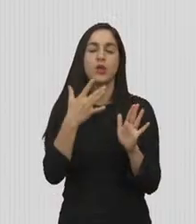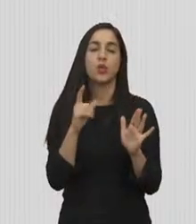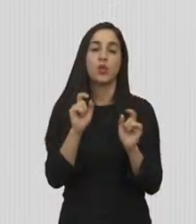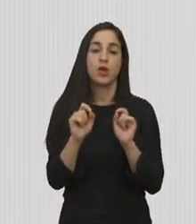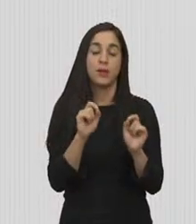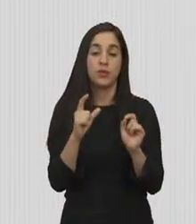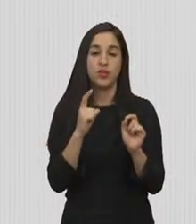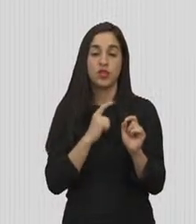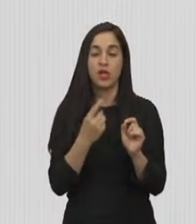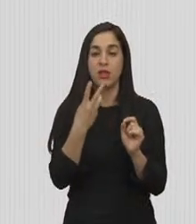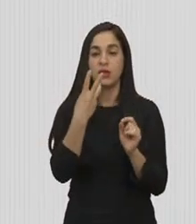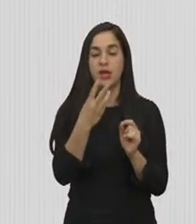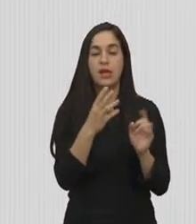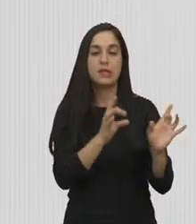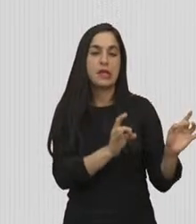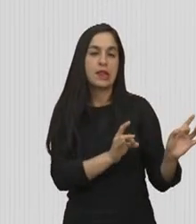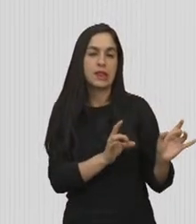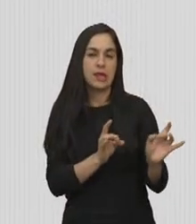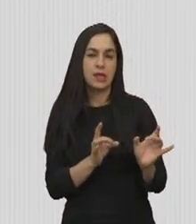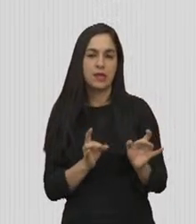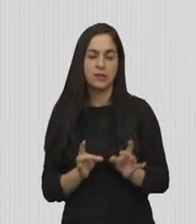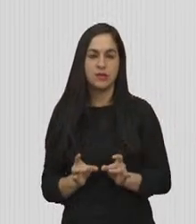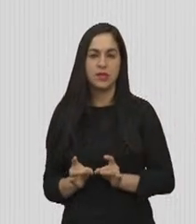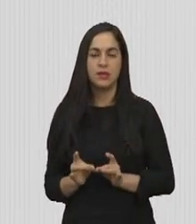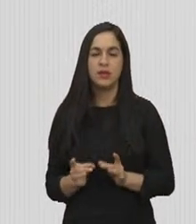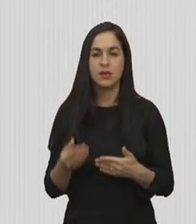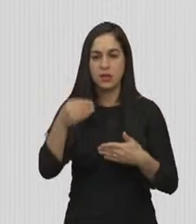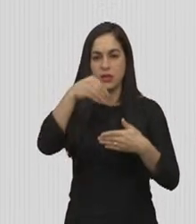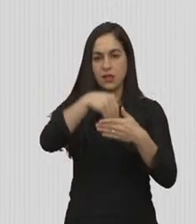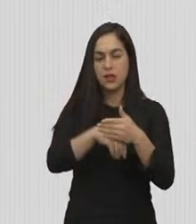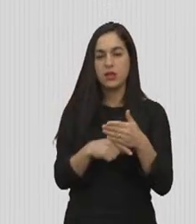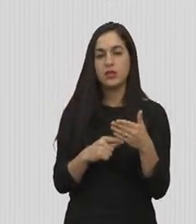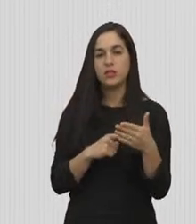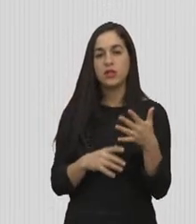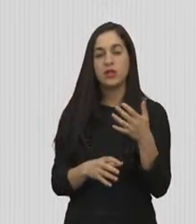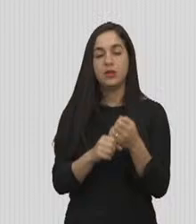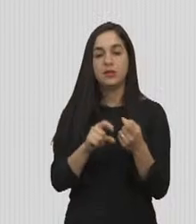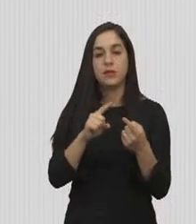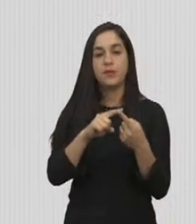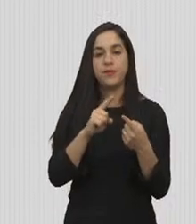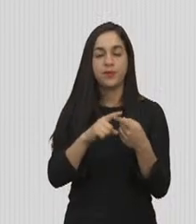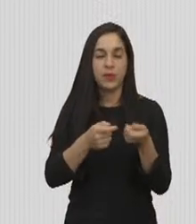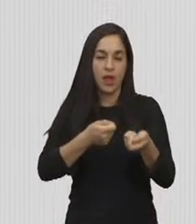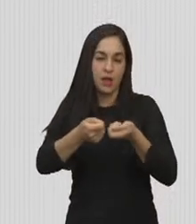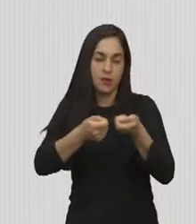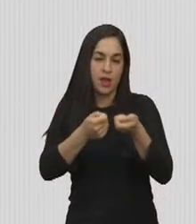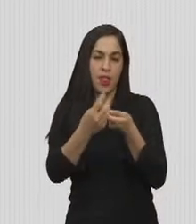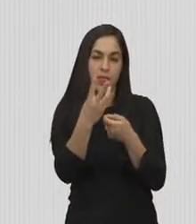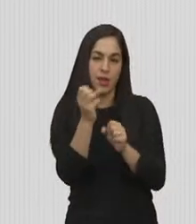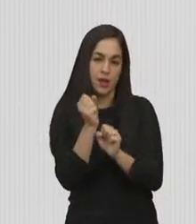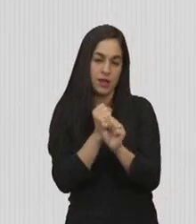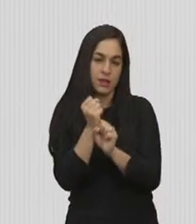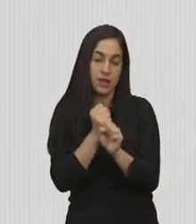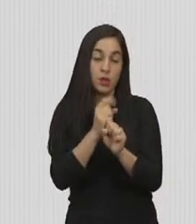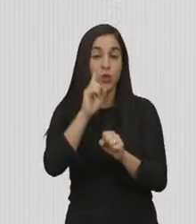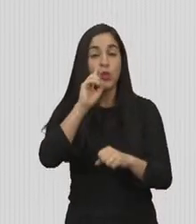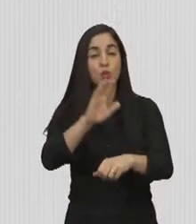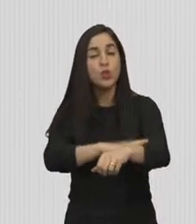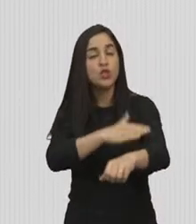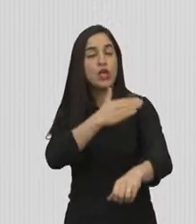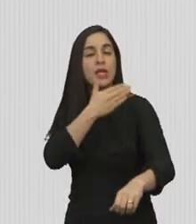3 técnicos integrados. Um em administração, de 3 anos, que era realmente integrado, o aluno ficava o dia inteiro na